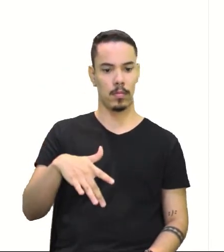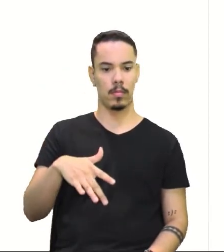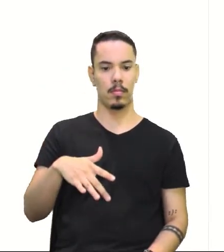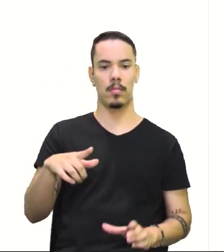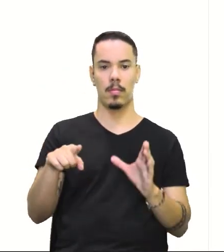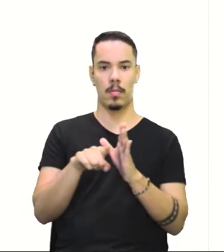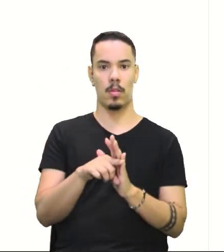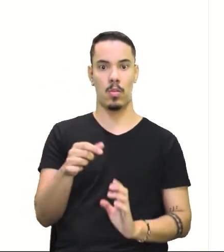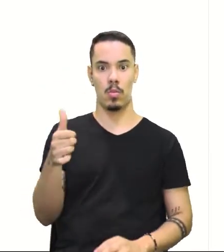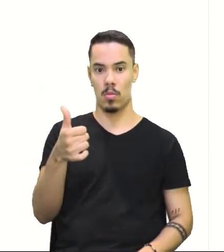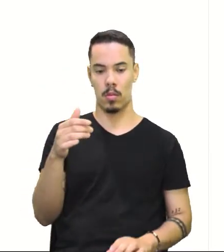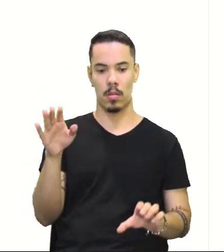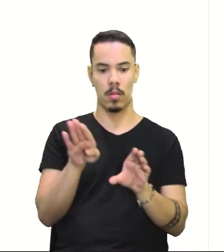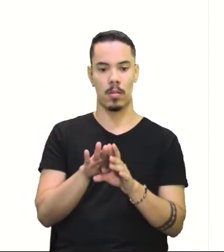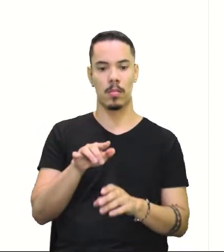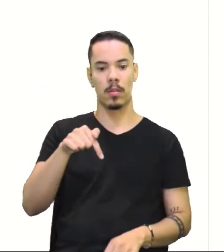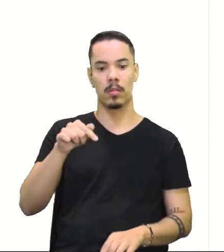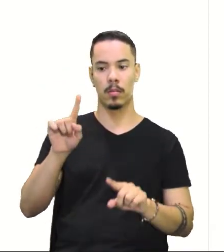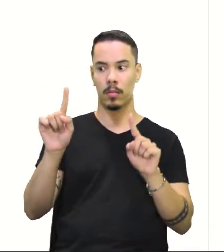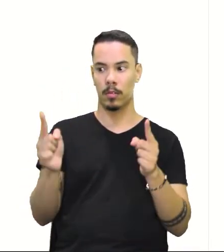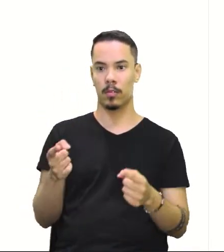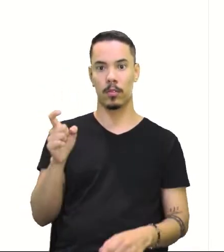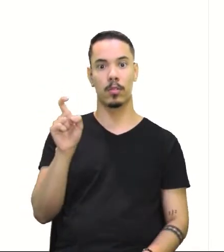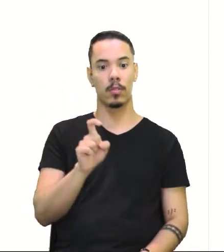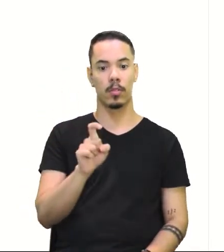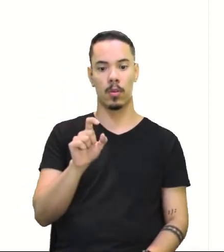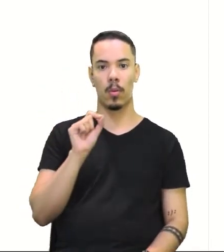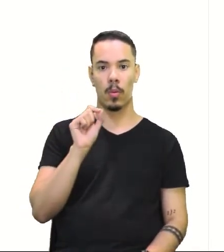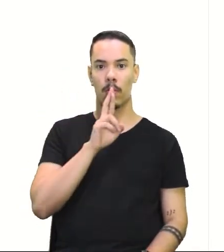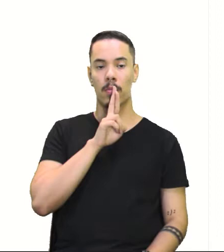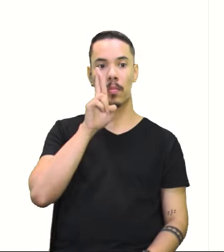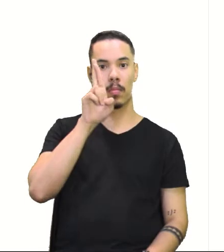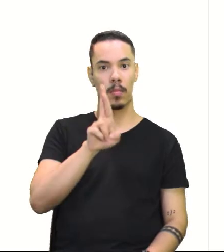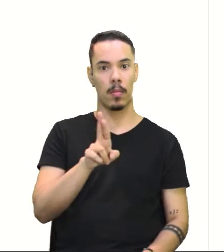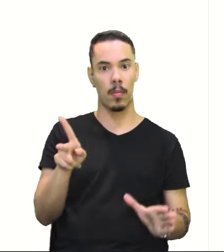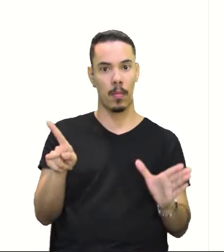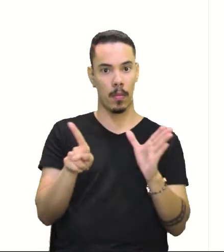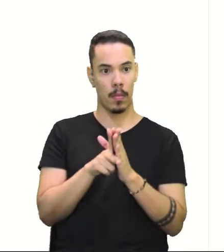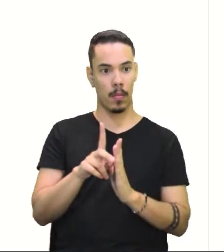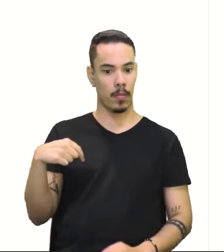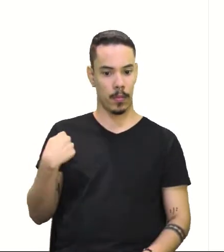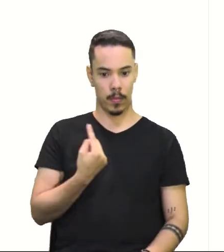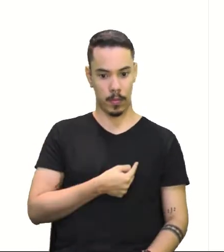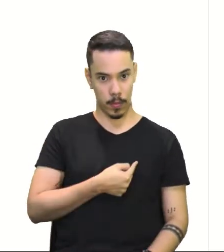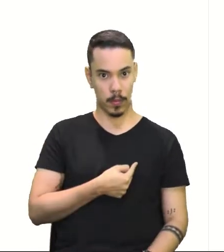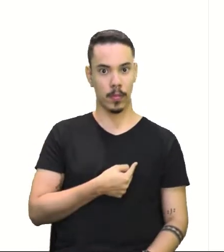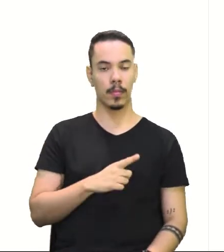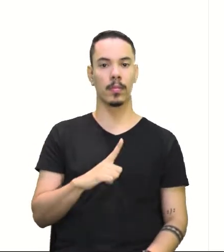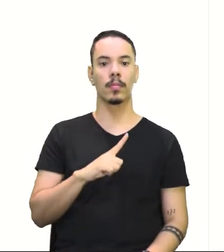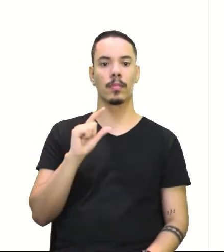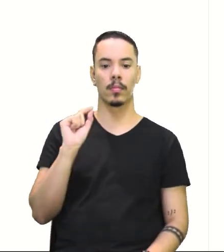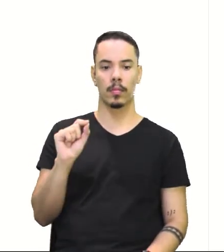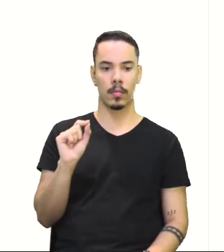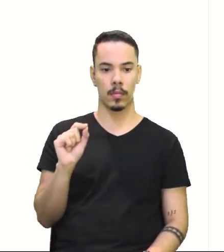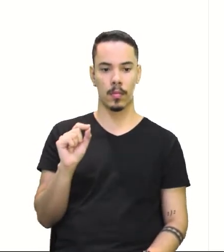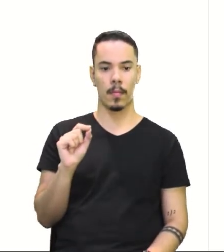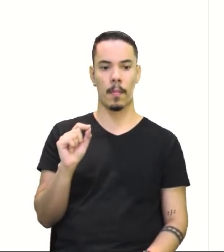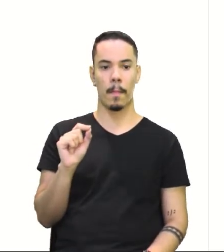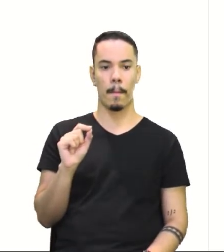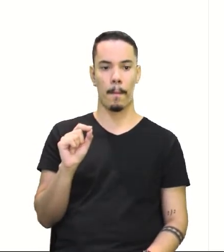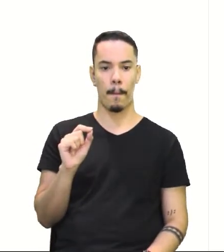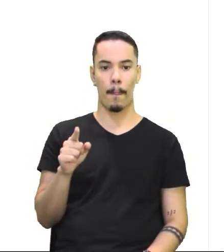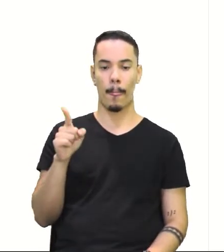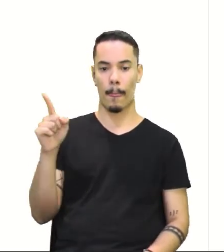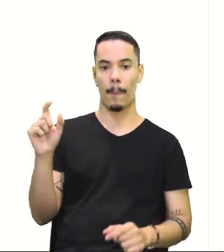1. E o nosso Q de X, que é a nossa resposta, o nosso quociente, vai ser o quê? Vamos pegar por aqui, né? Isso. Ele